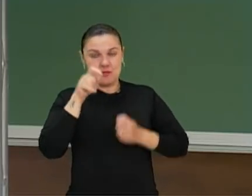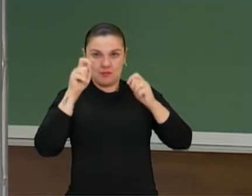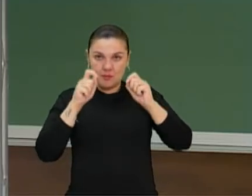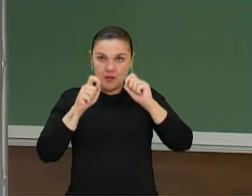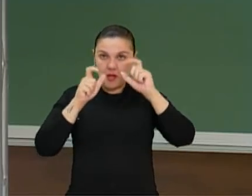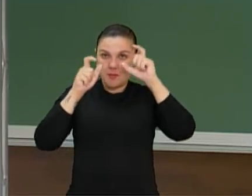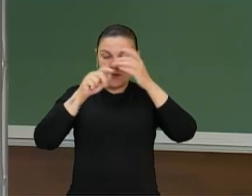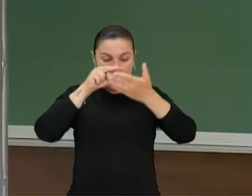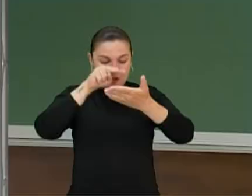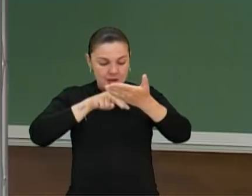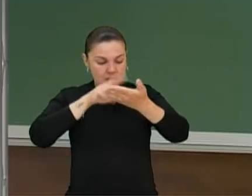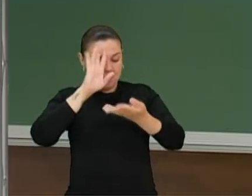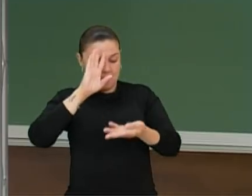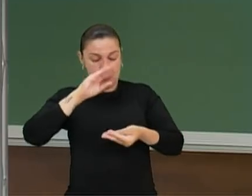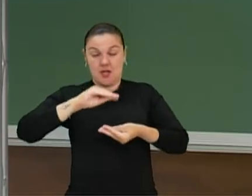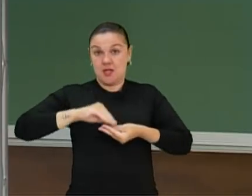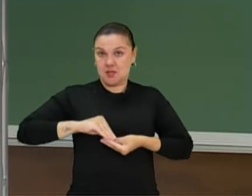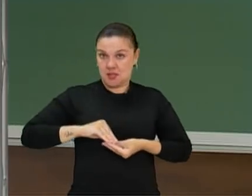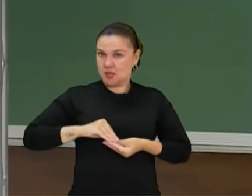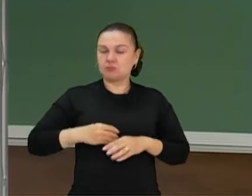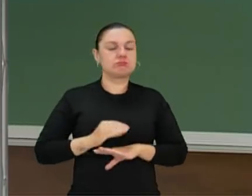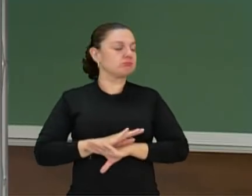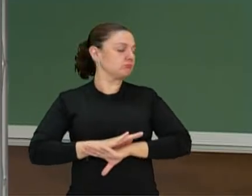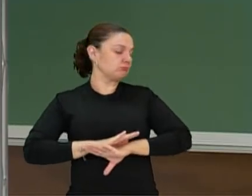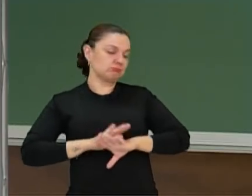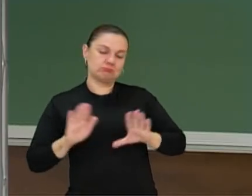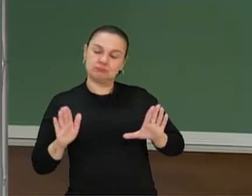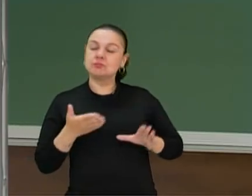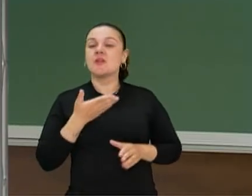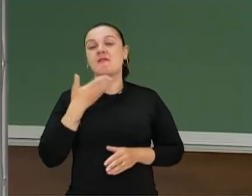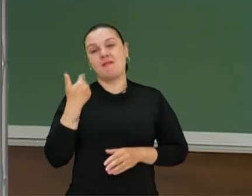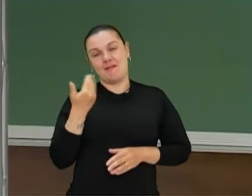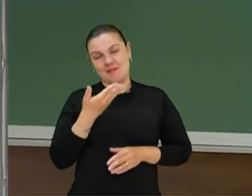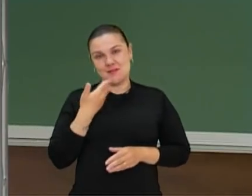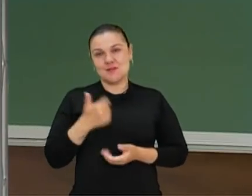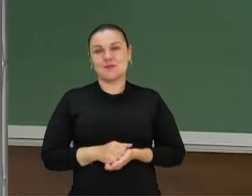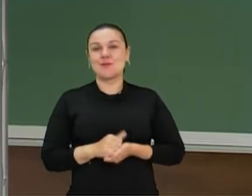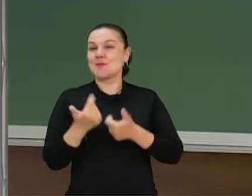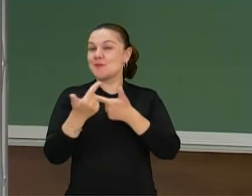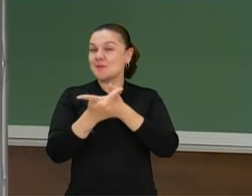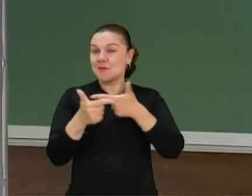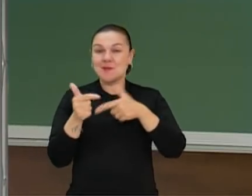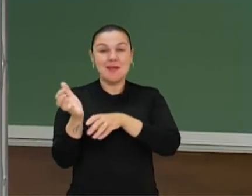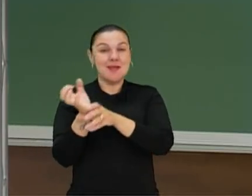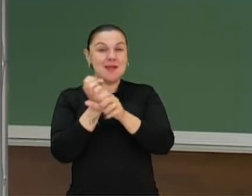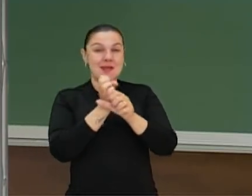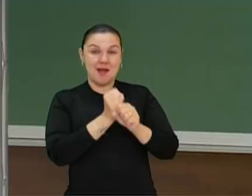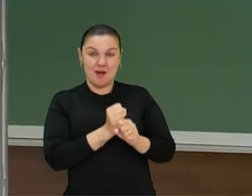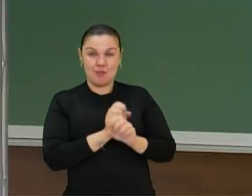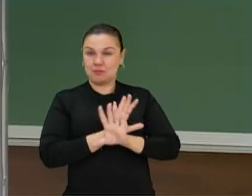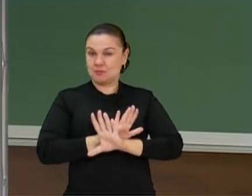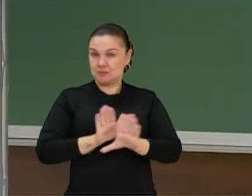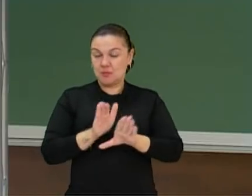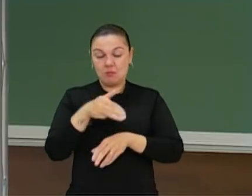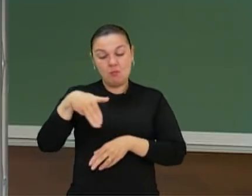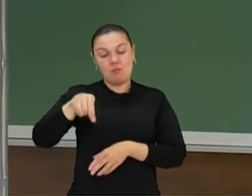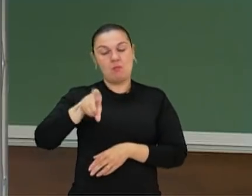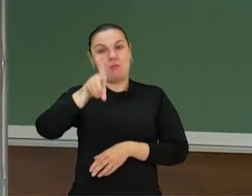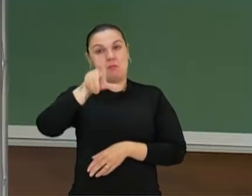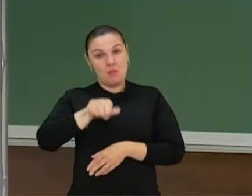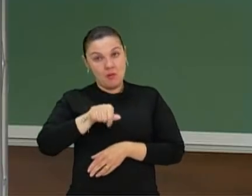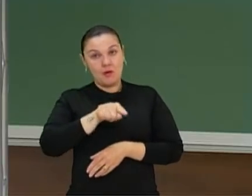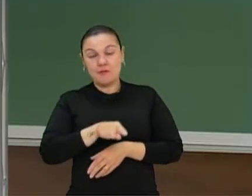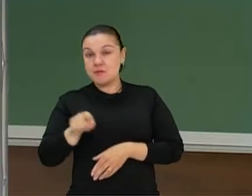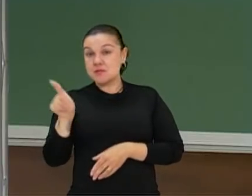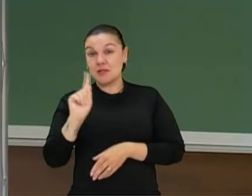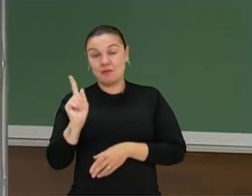atenção, se ler, se entender o conceito, realmente é fácil, porque não existe cálculo. A moda, você não